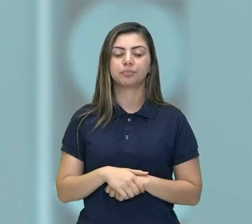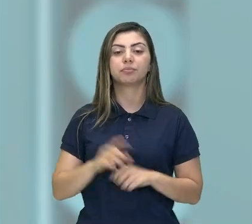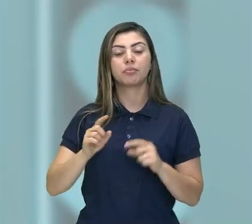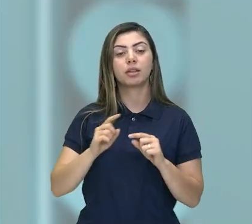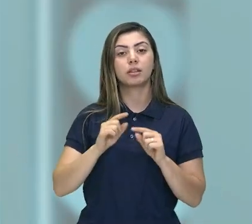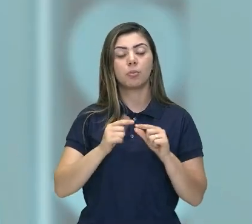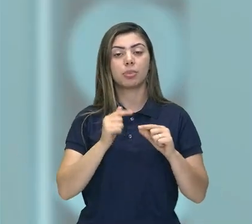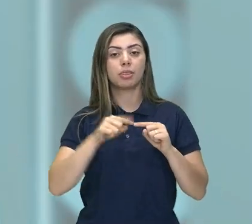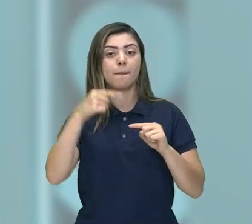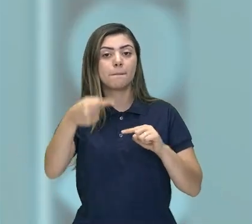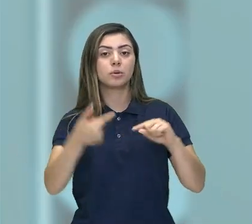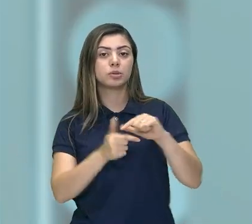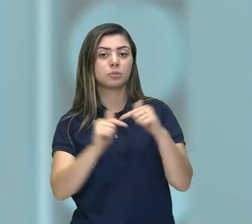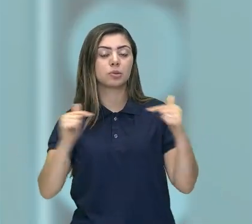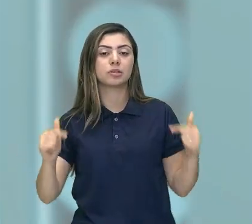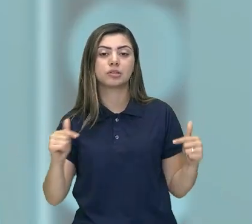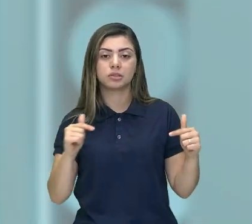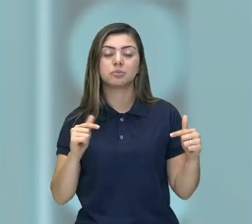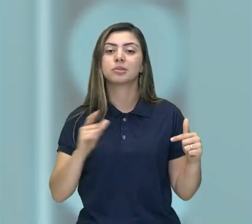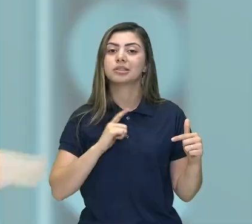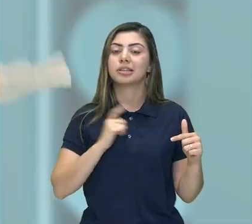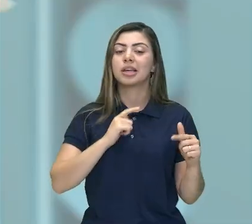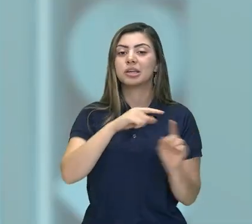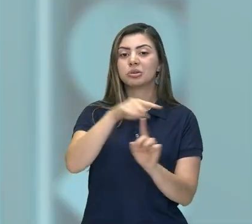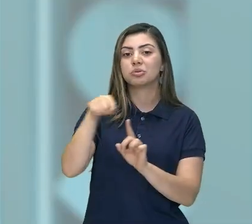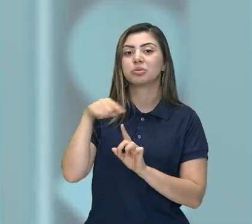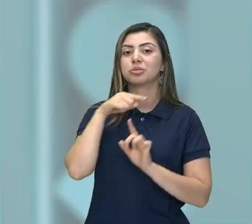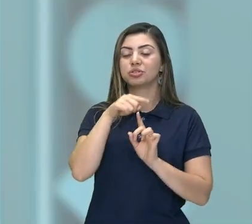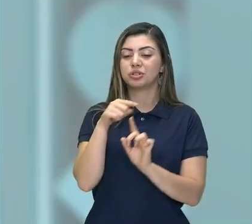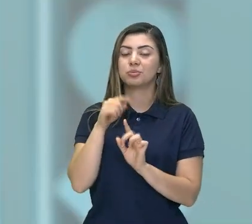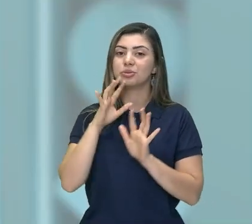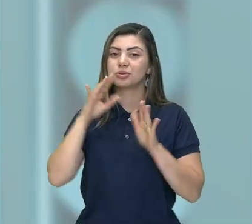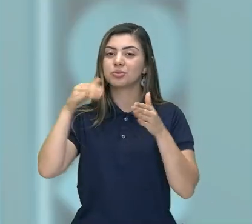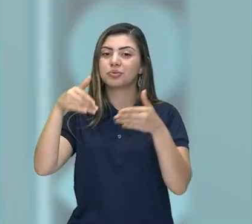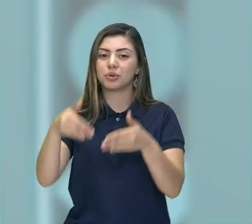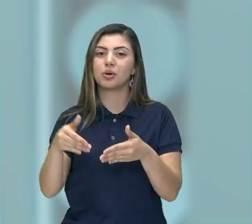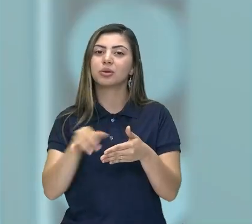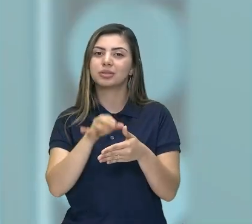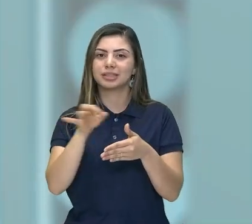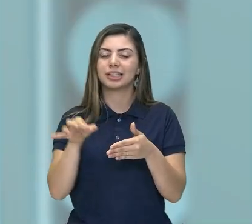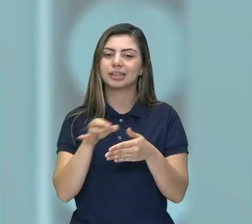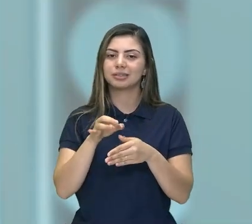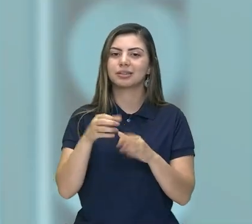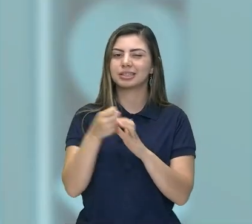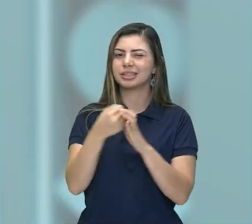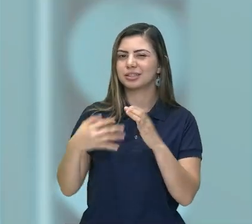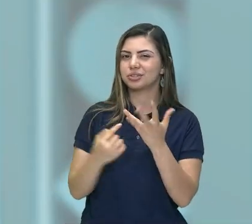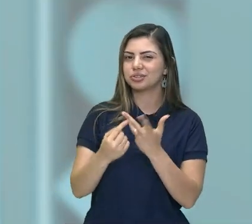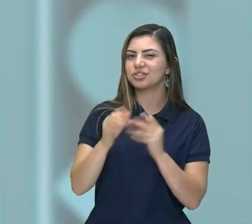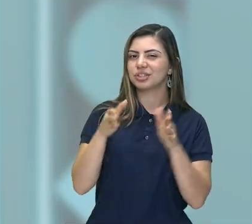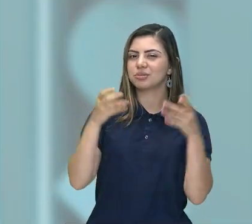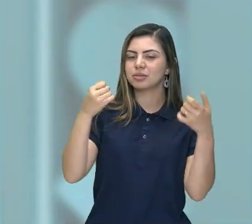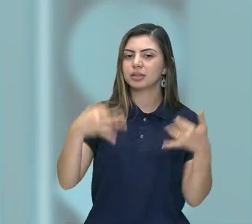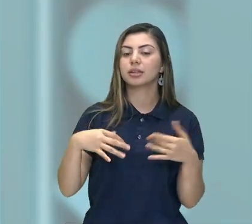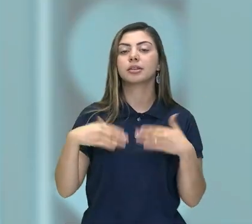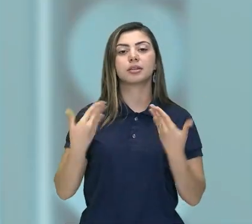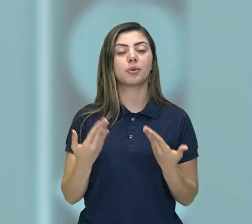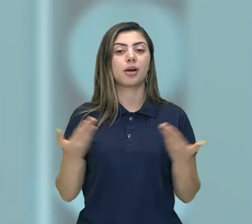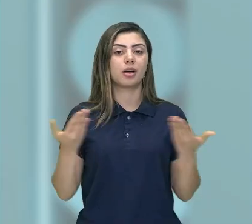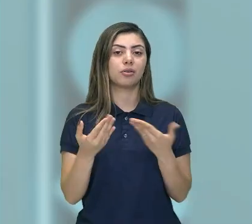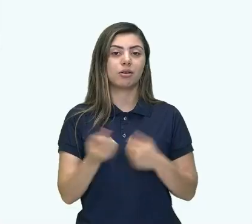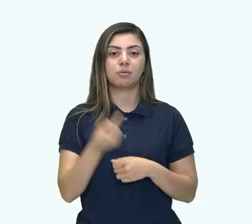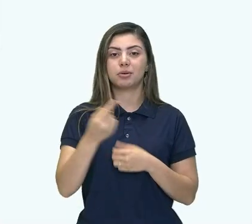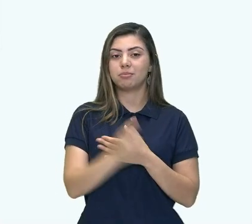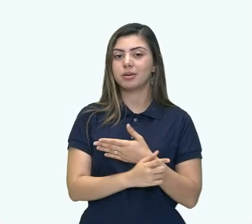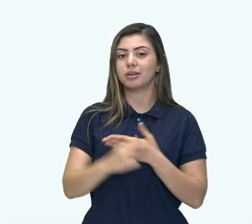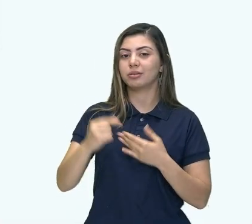modernismo, a gente vai ter essas tendências aí, digamos, né, caminhando juntas. E o nosso primeiro autor é o que vocês vão ver agora,